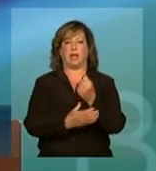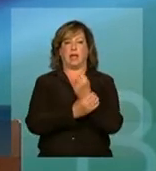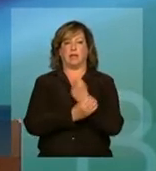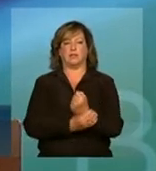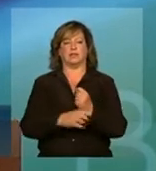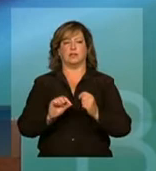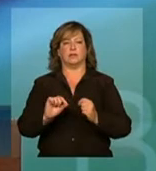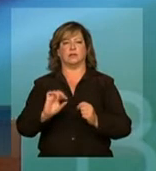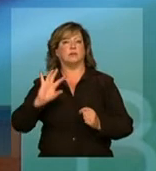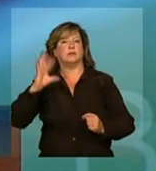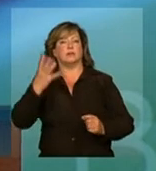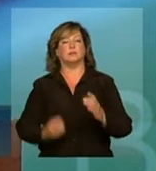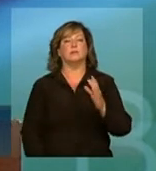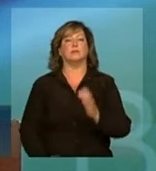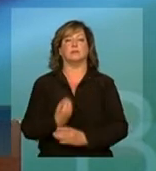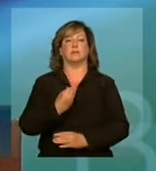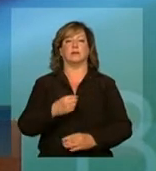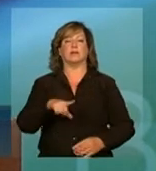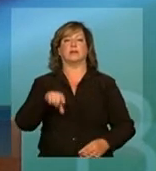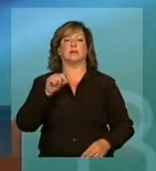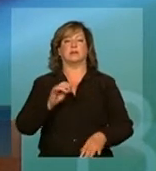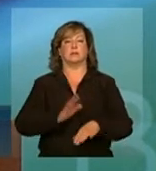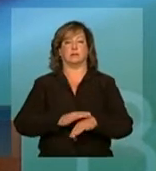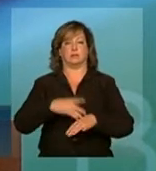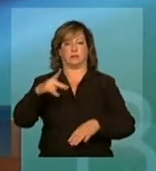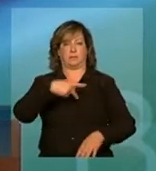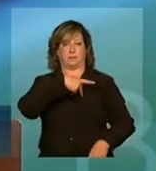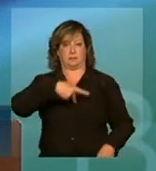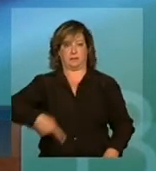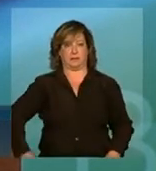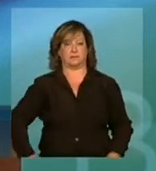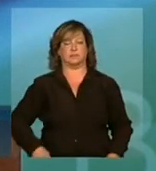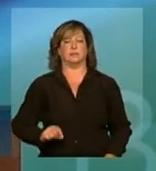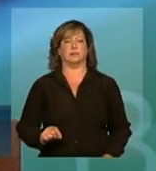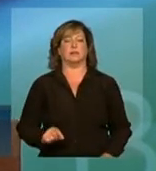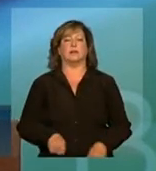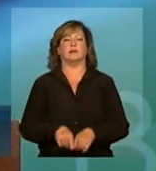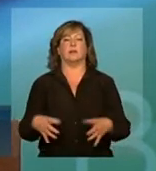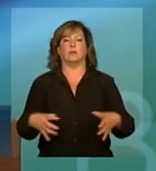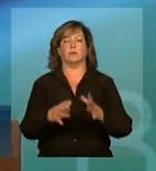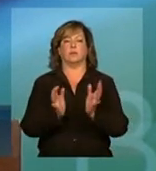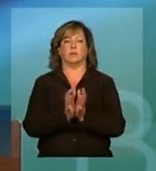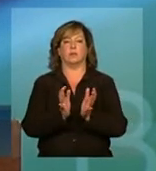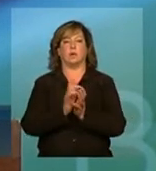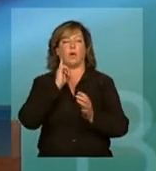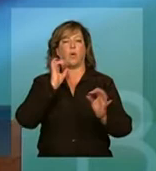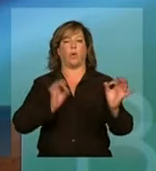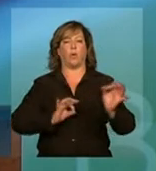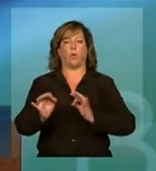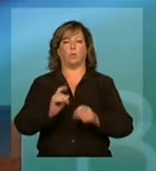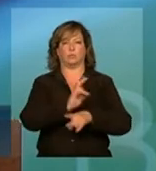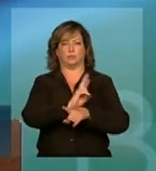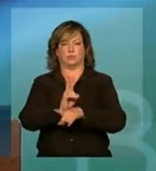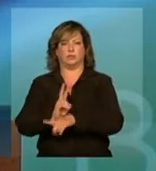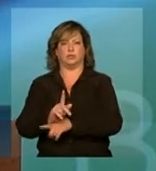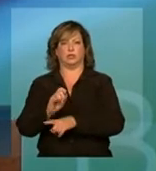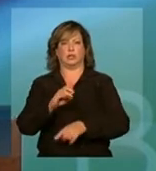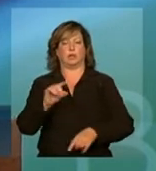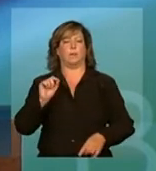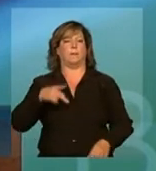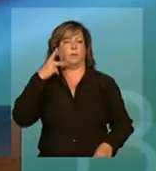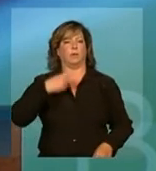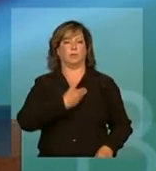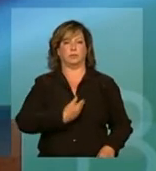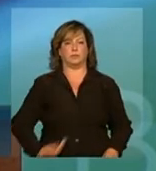tempestiva implantação das decisões adotadas pela Presidenta. No âmbito da coordenação, análise, monitoramento e gestão de políticas